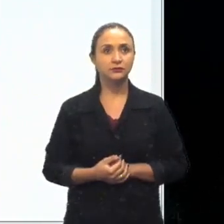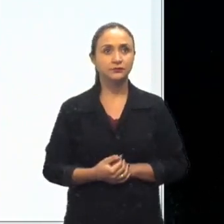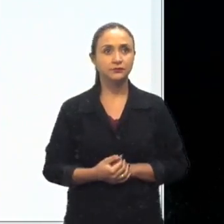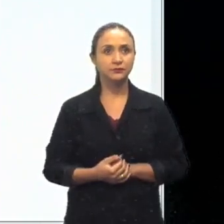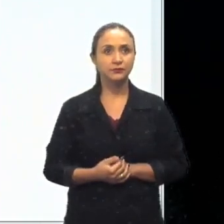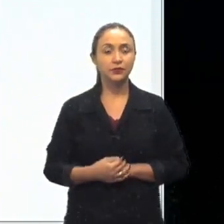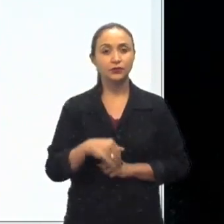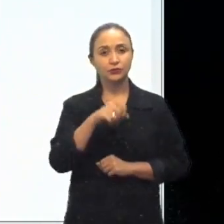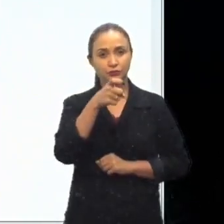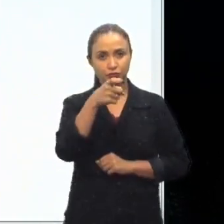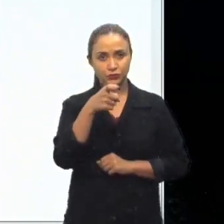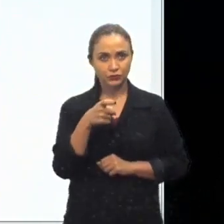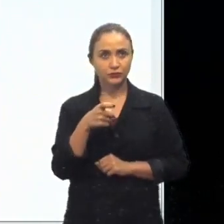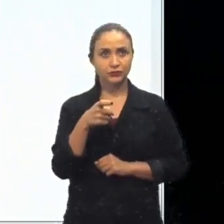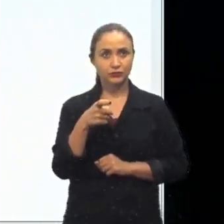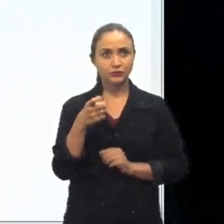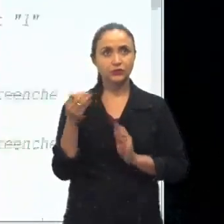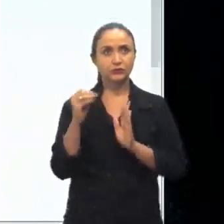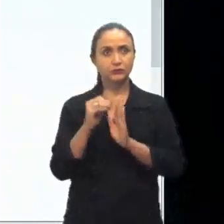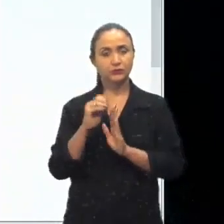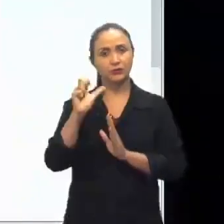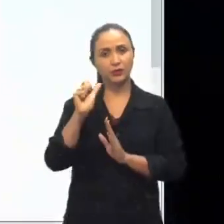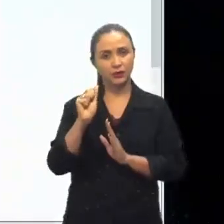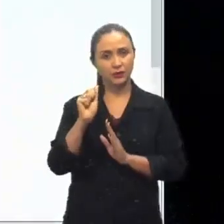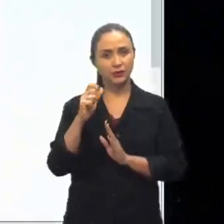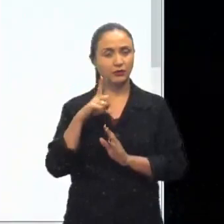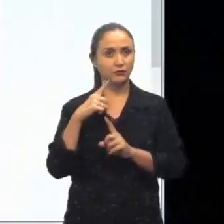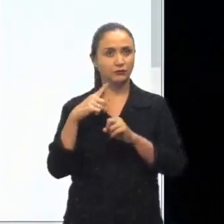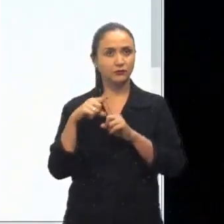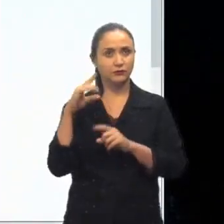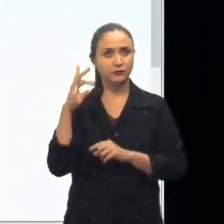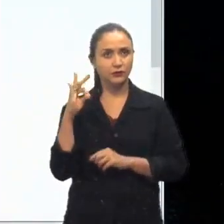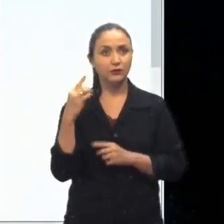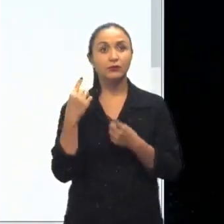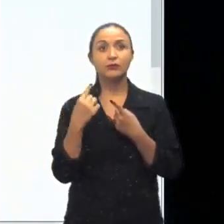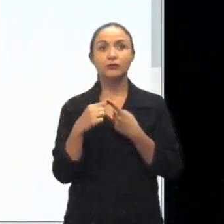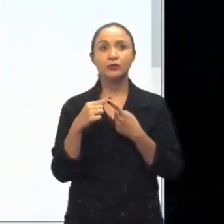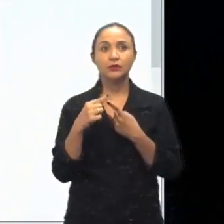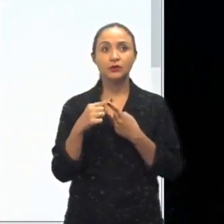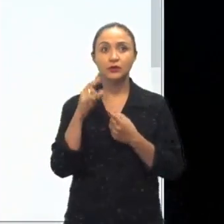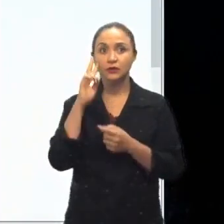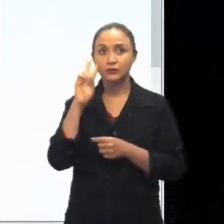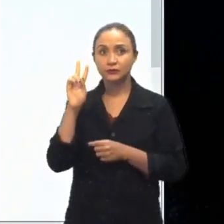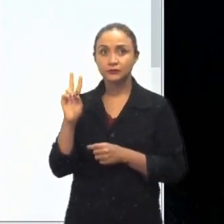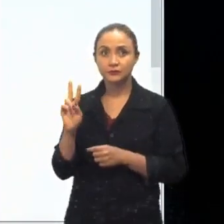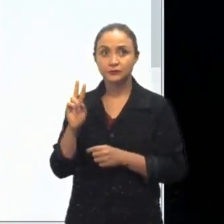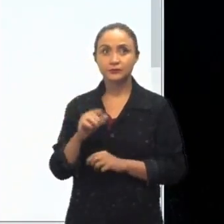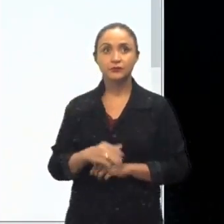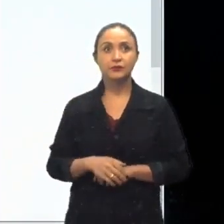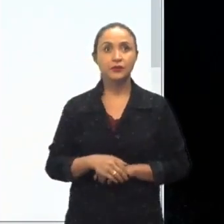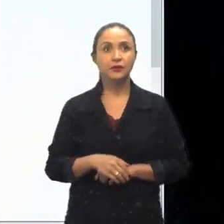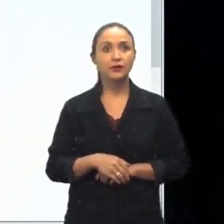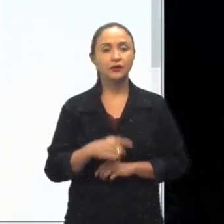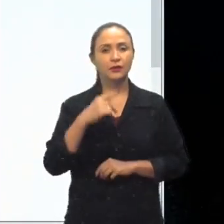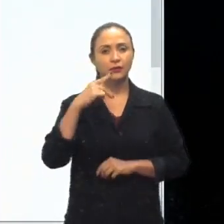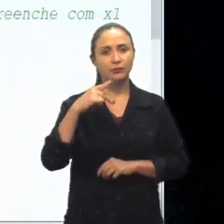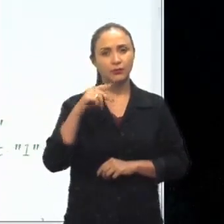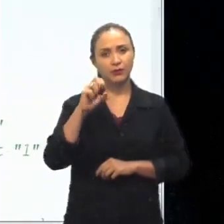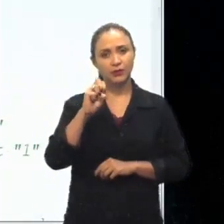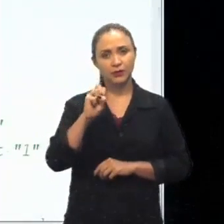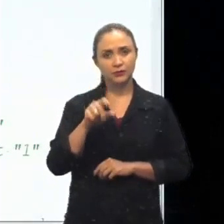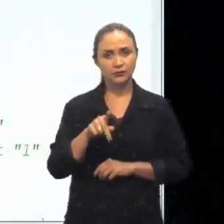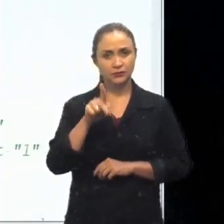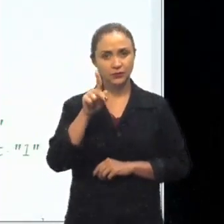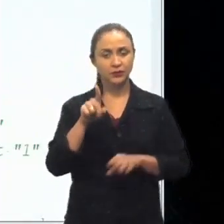Aqui no X eu coloco A vezes seno de T. Porque aqui nas ondas PSK e